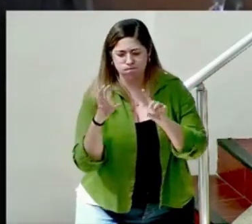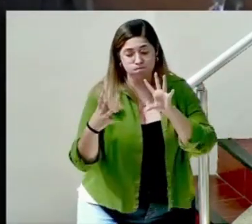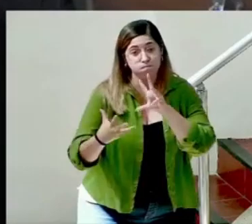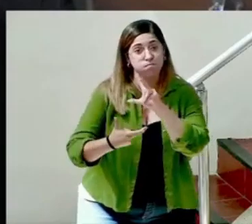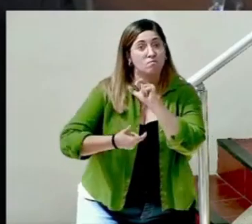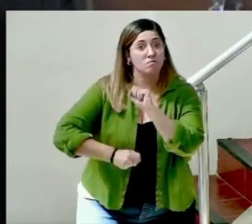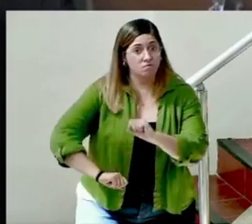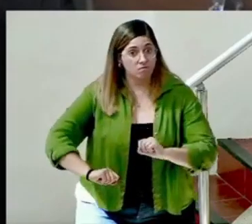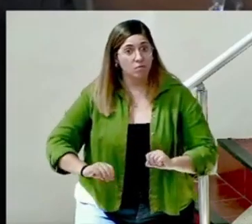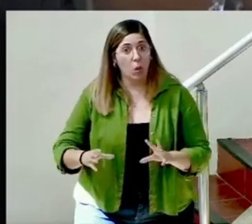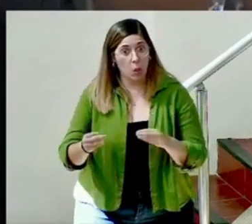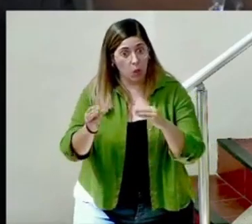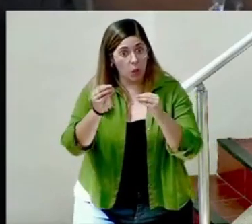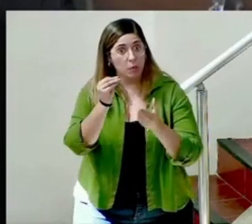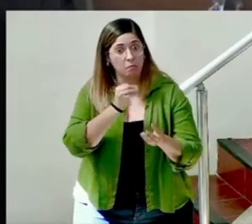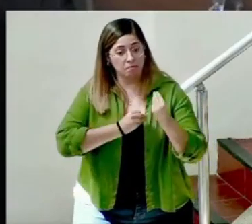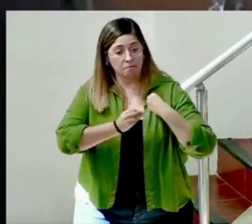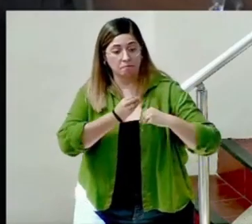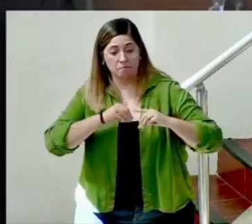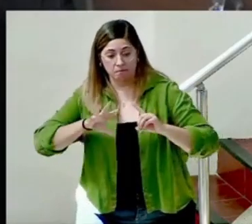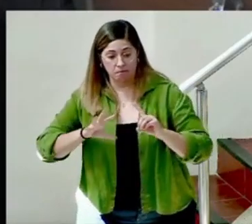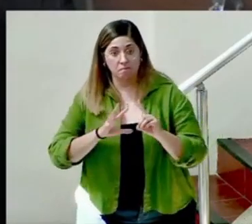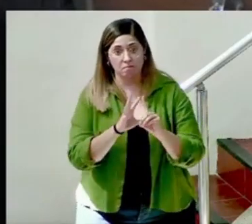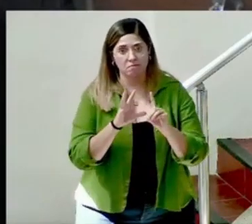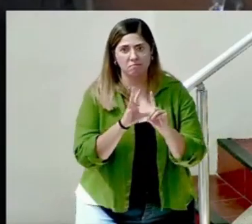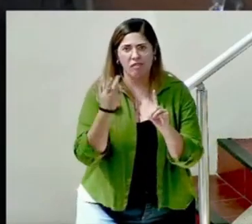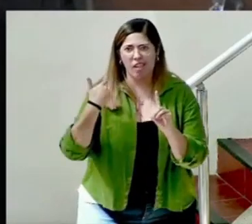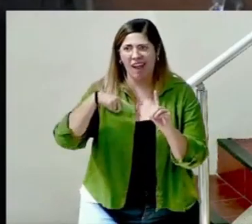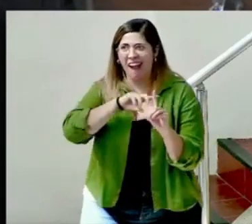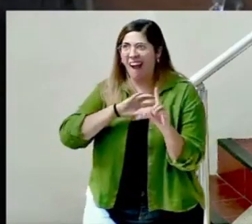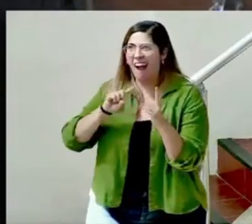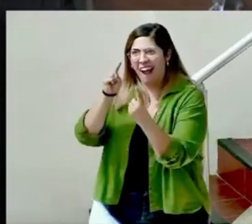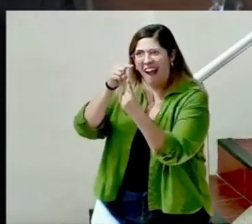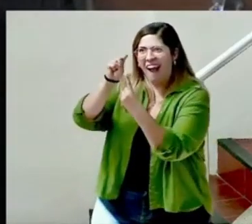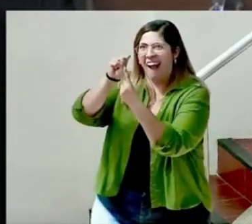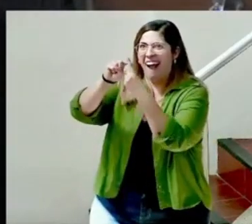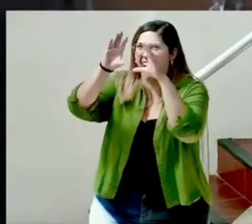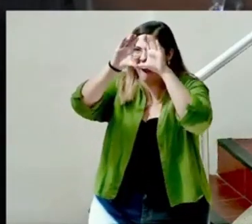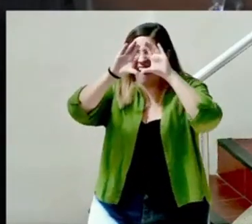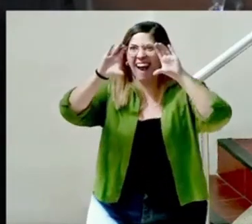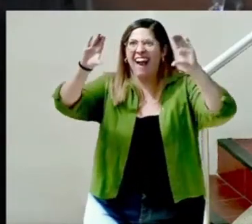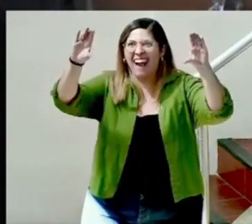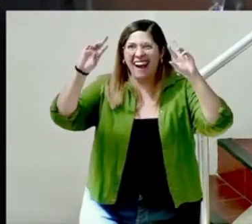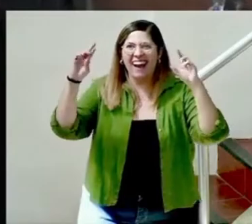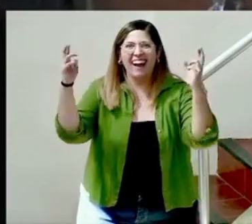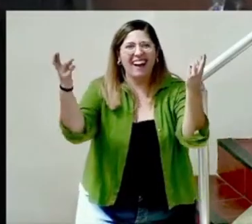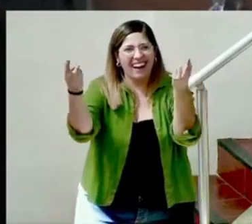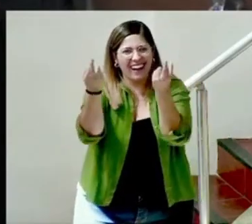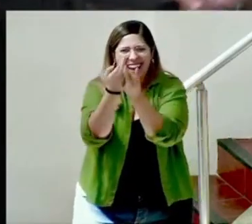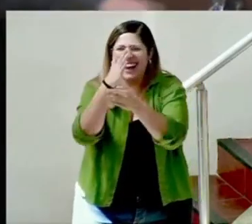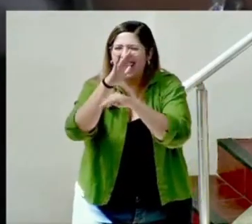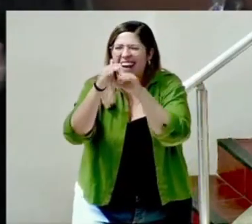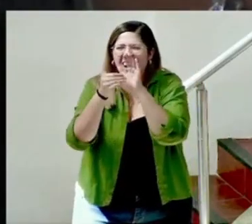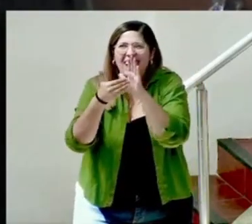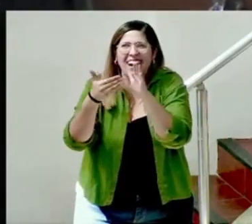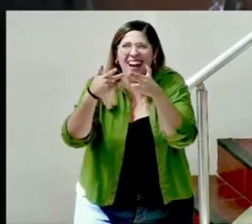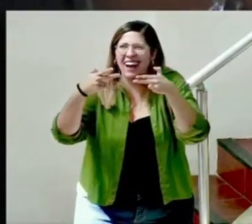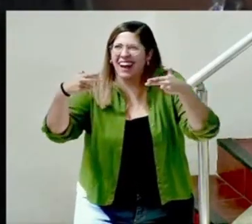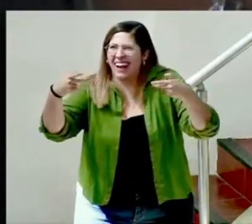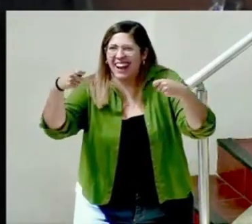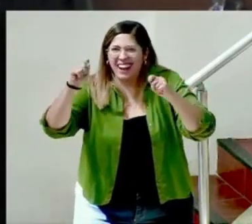mundo. Mantenham o foco dos olhos no reino de Deus, e todas as outras coisas os